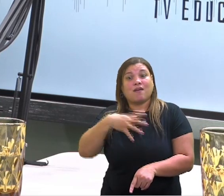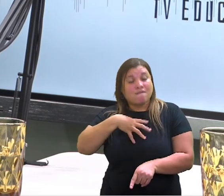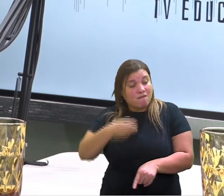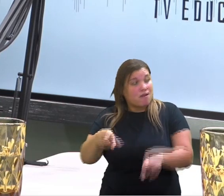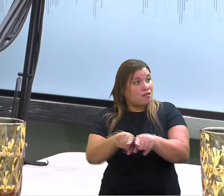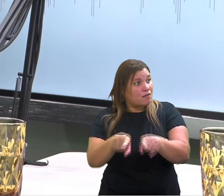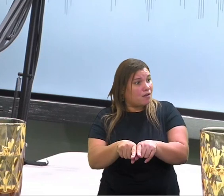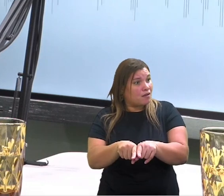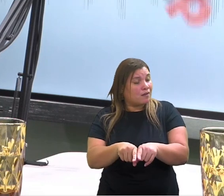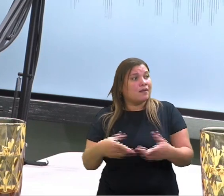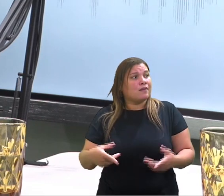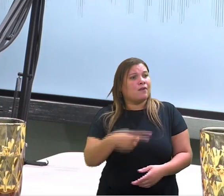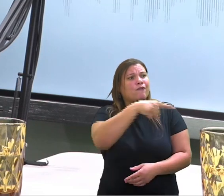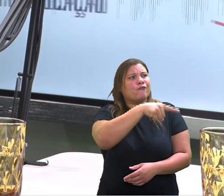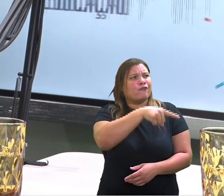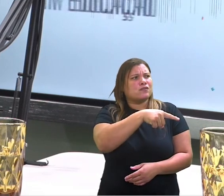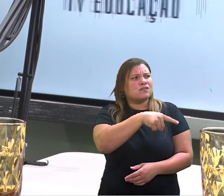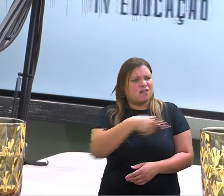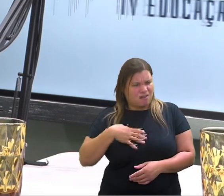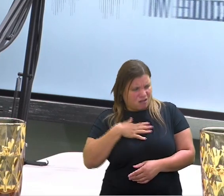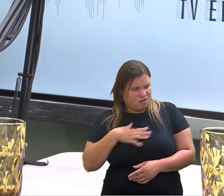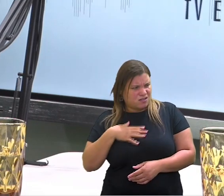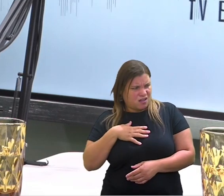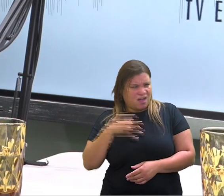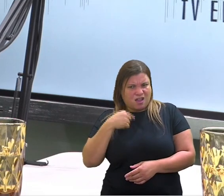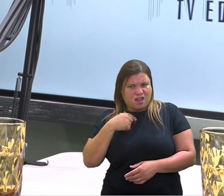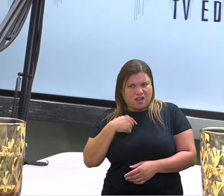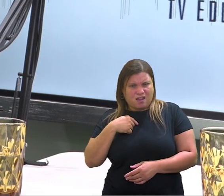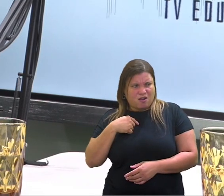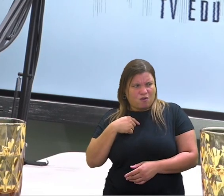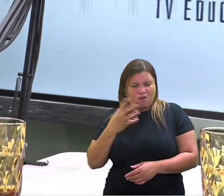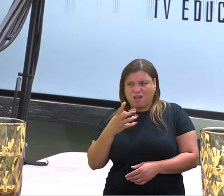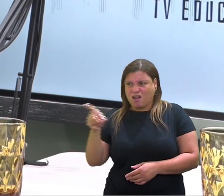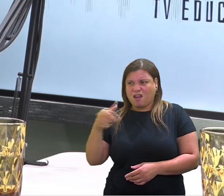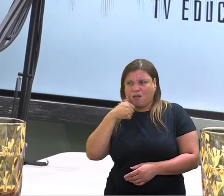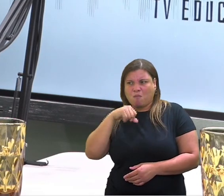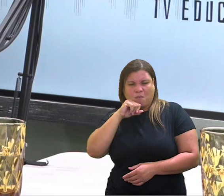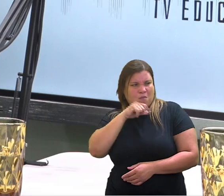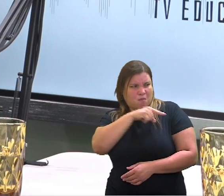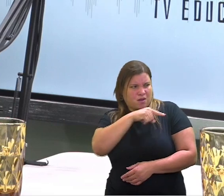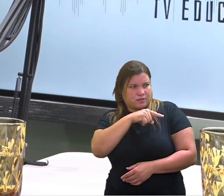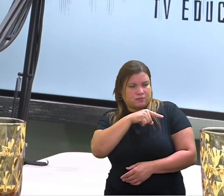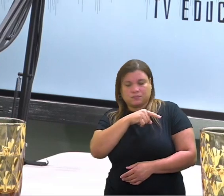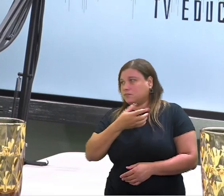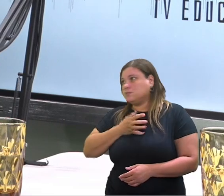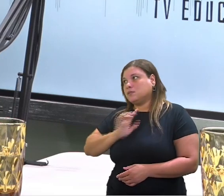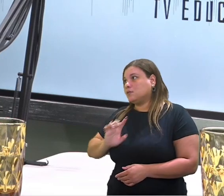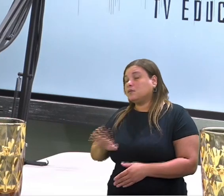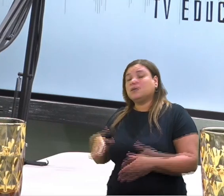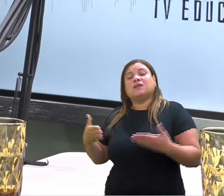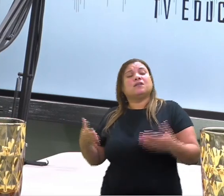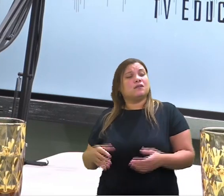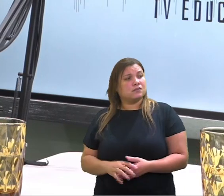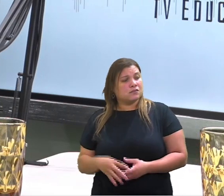sentiriam? Então os alunos ficaram sem graça, levantaram, pediram perdão à professora. Não, eu não